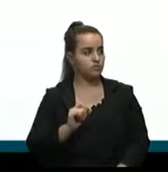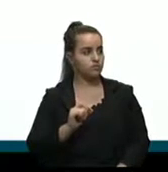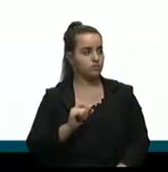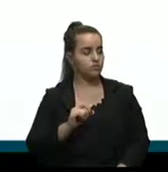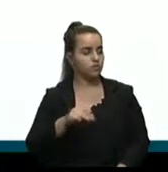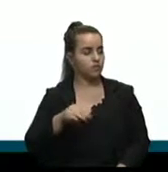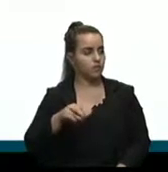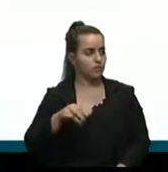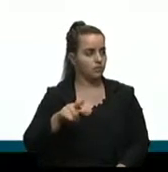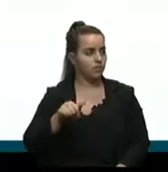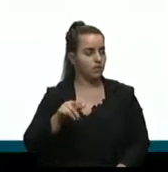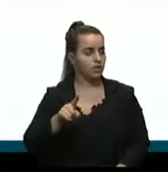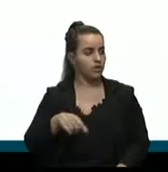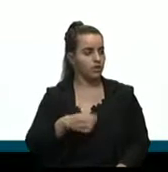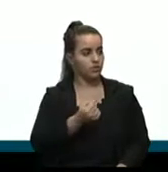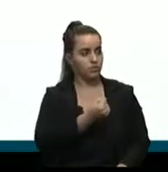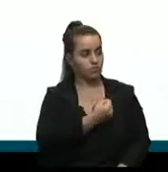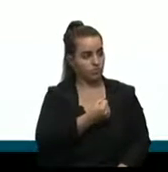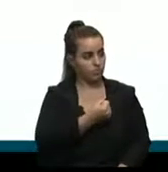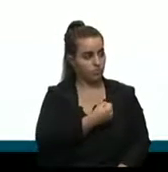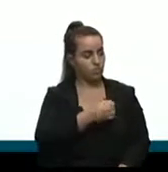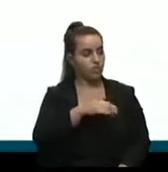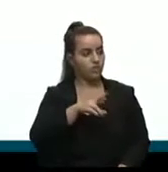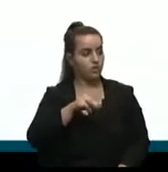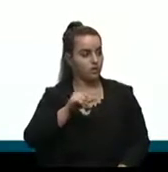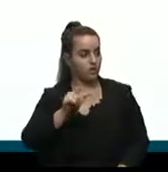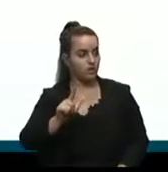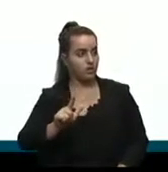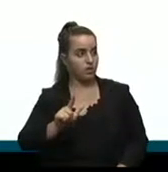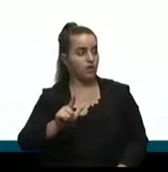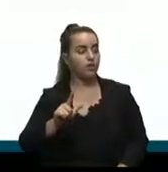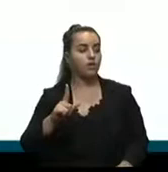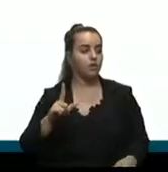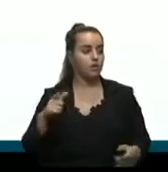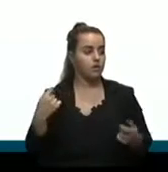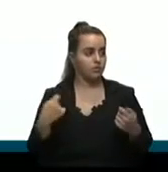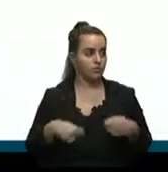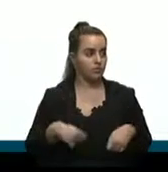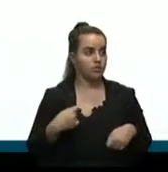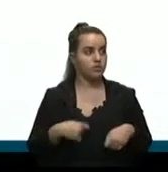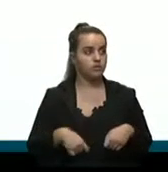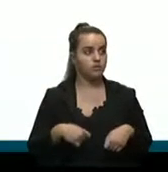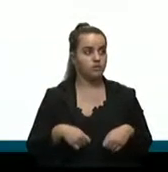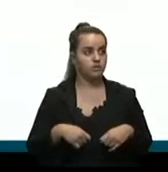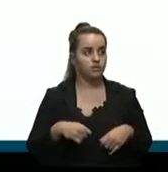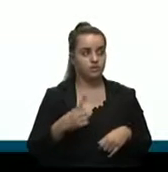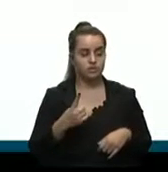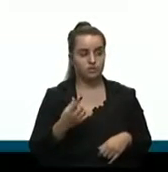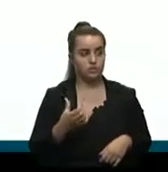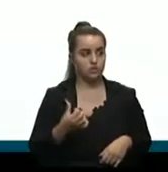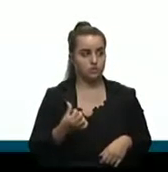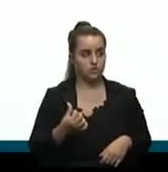a média ela é um número real e ele precisa ser menor ou igual que